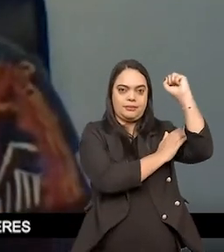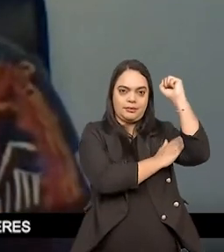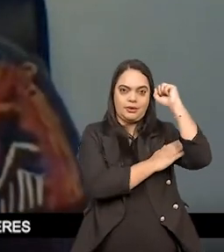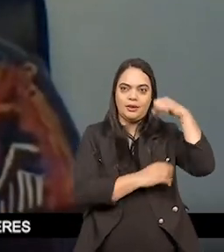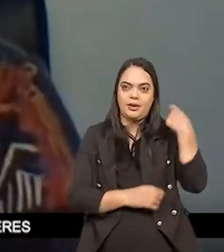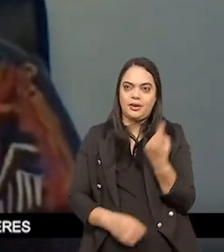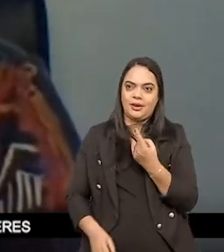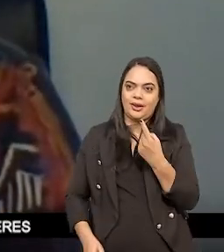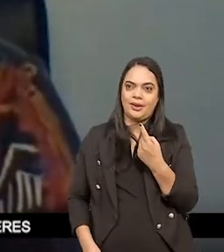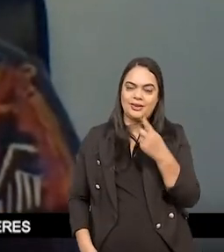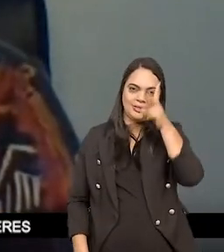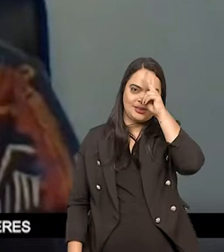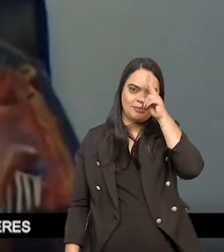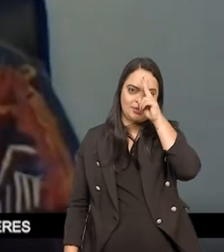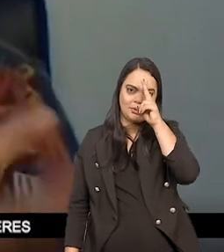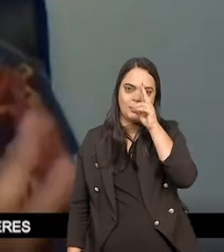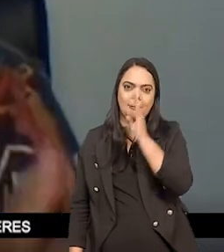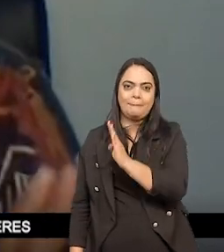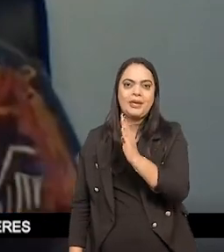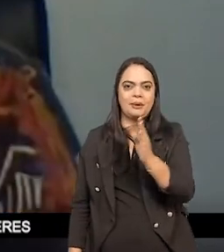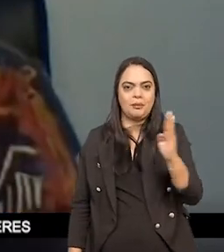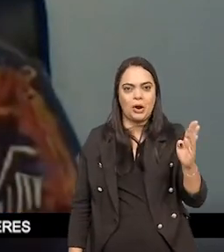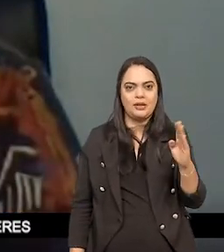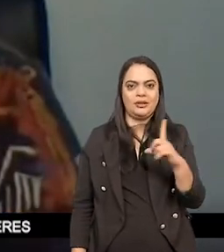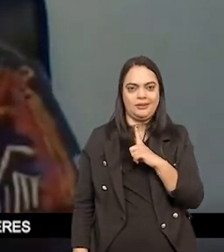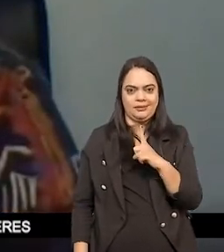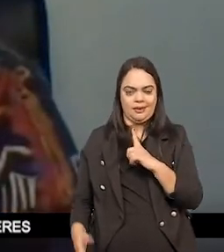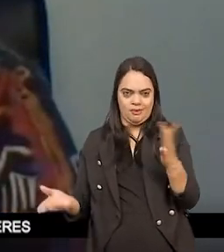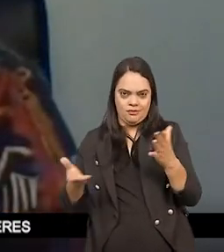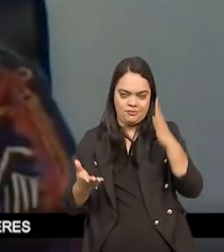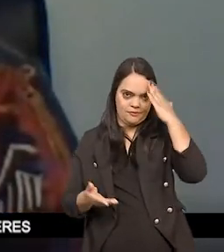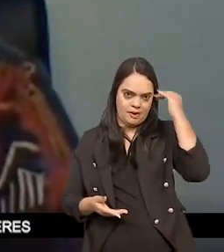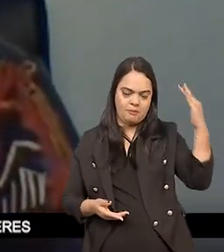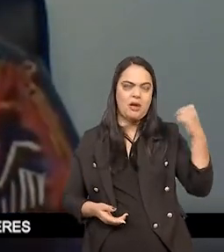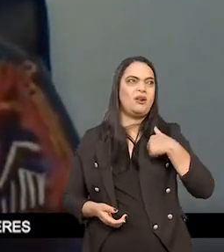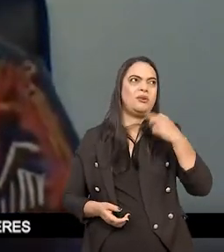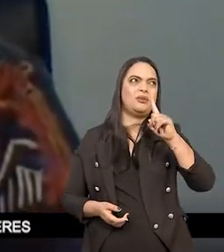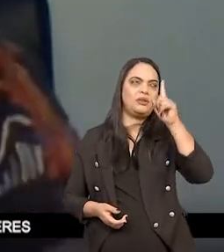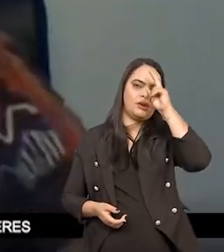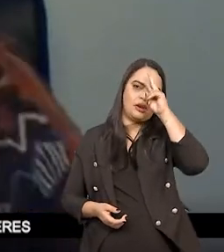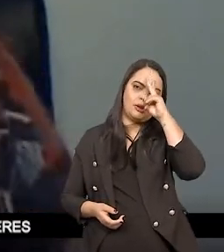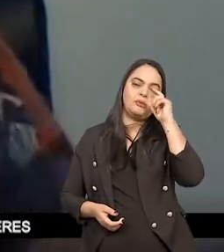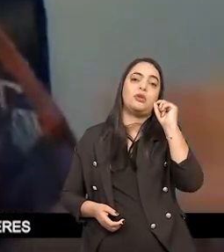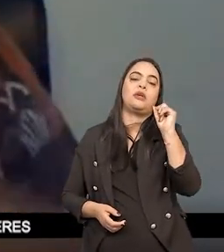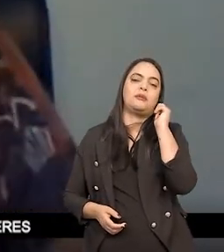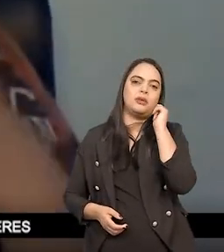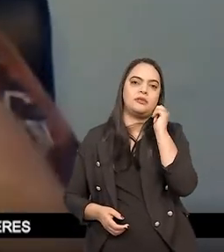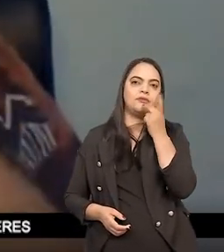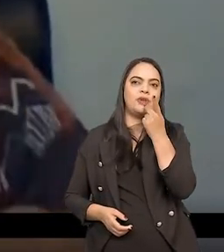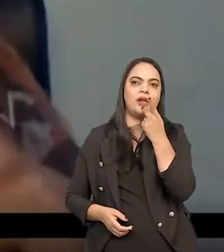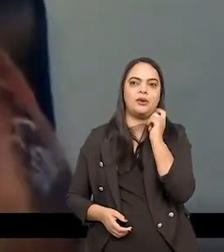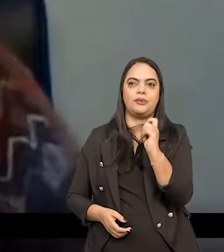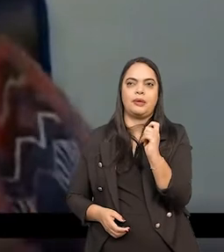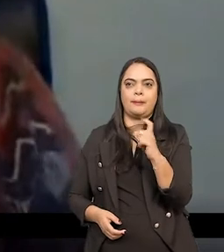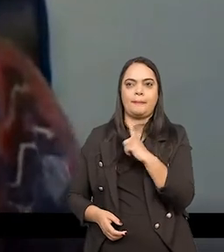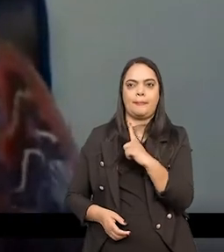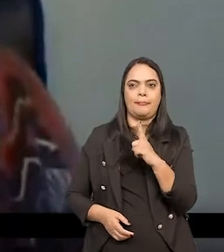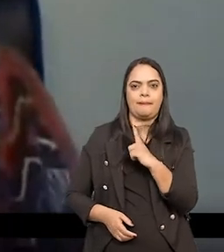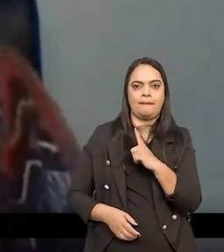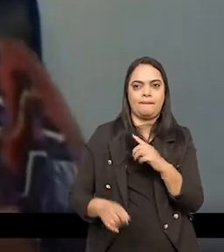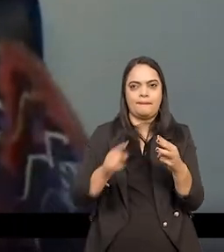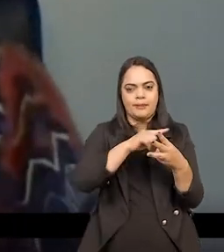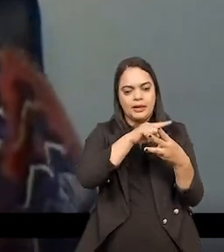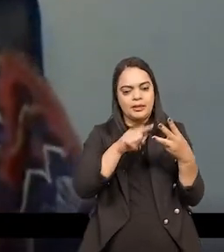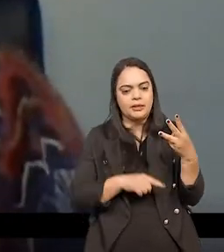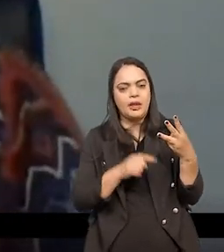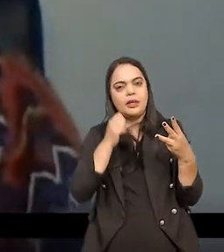em evidência, que não lembro agora quem foi, mas houve repercussão, disse que chamou três mulheres e disse, bem vulva,